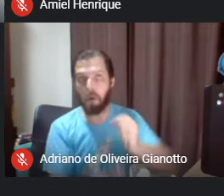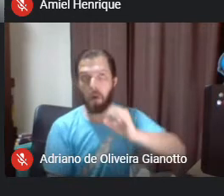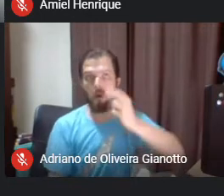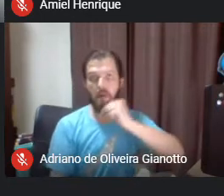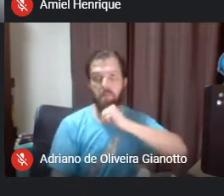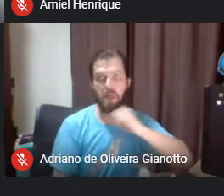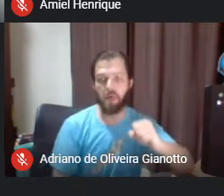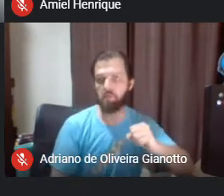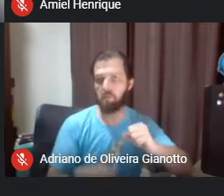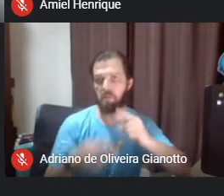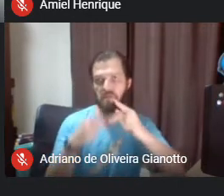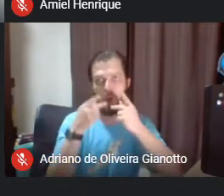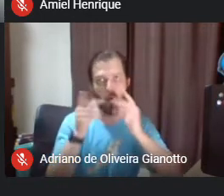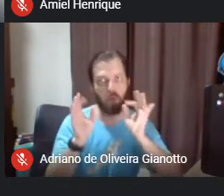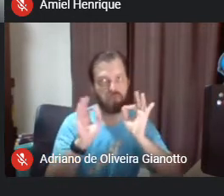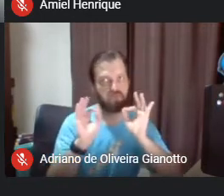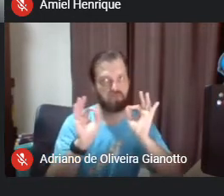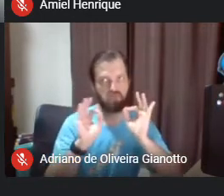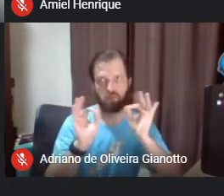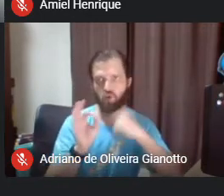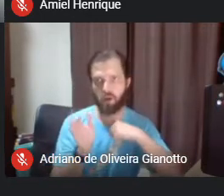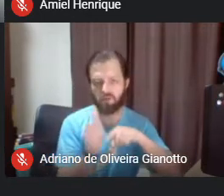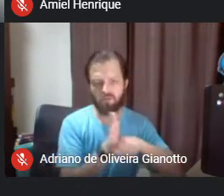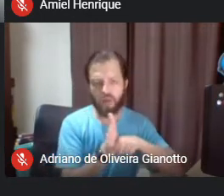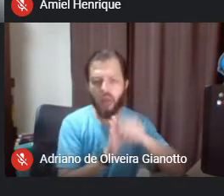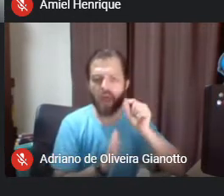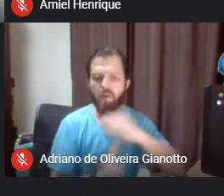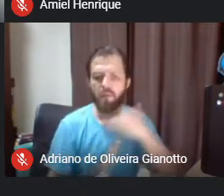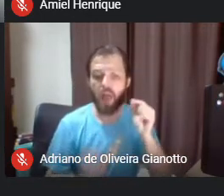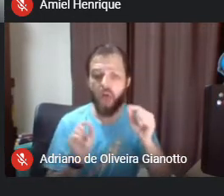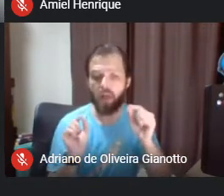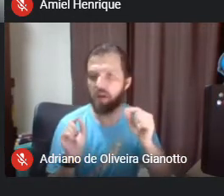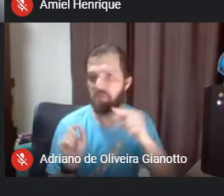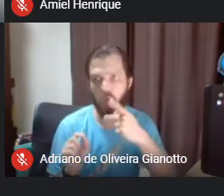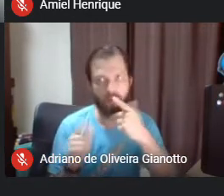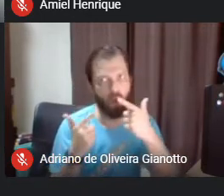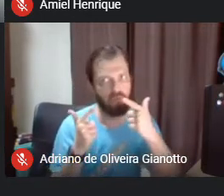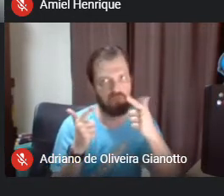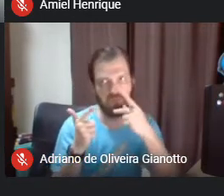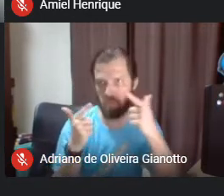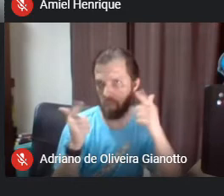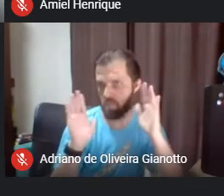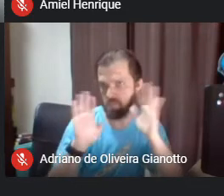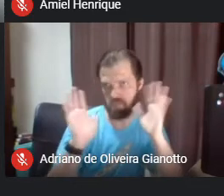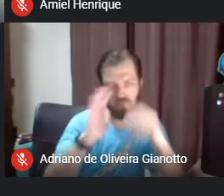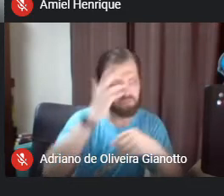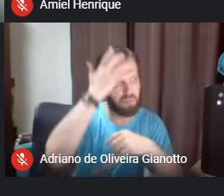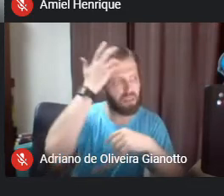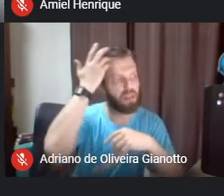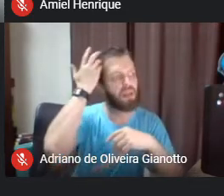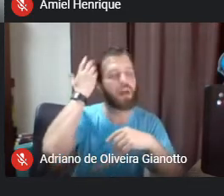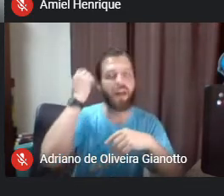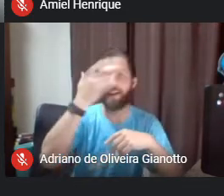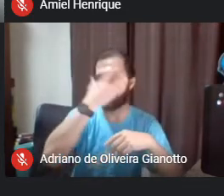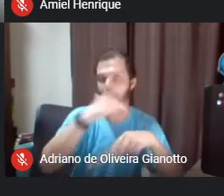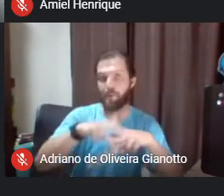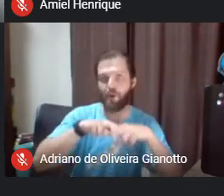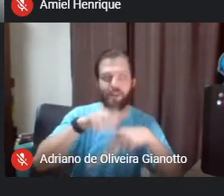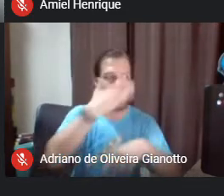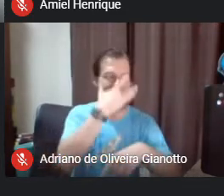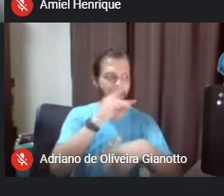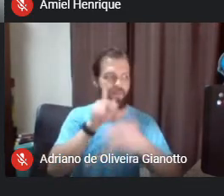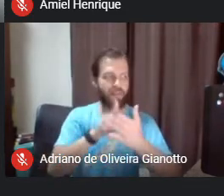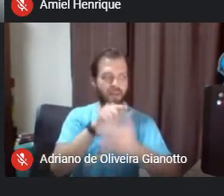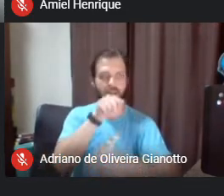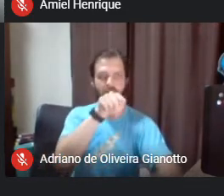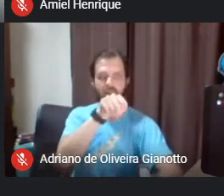Agora, assim, eu não sei o que aconteceu, que tipo de penalização, se ele foi queimado, foi preso, não sei o que aconteceu.